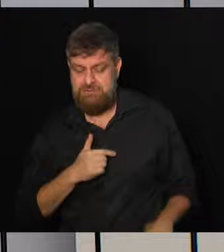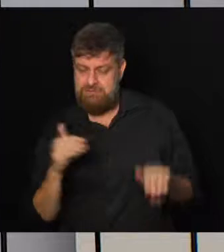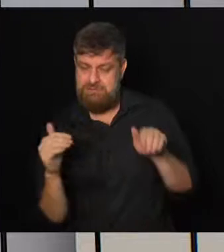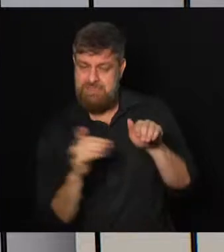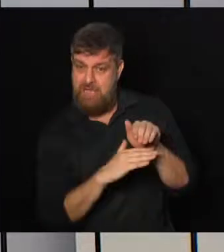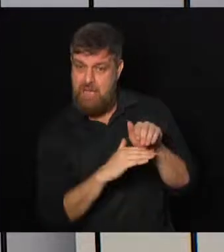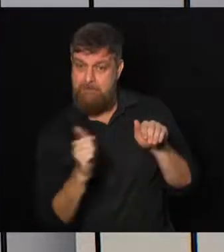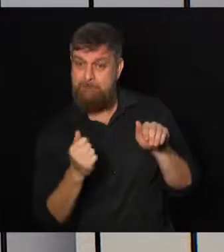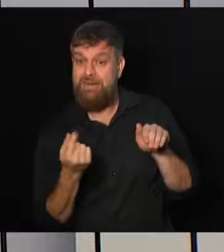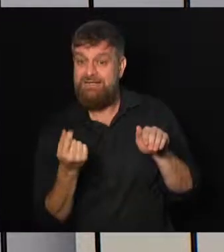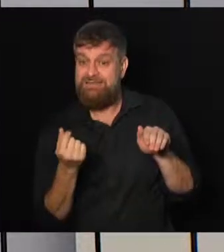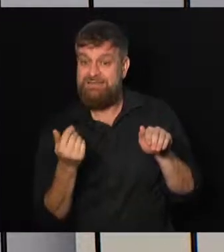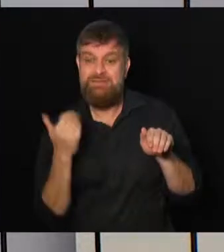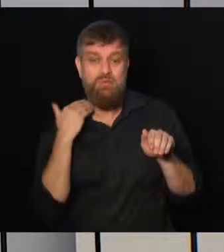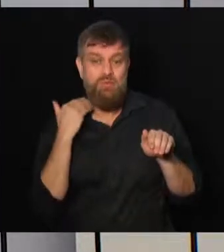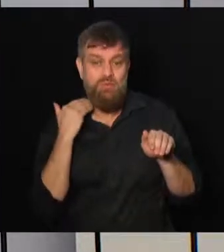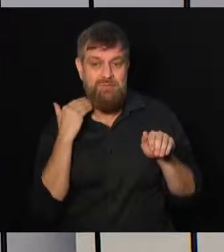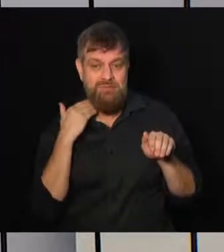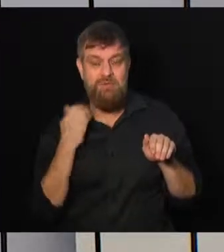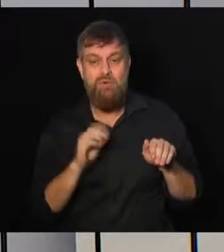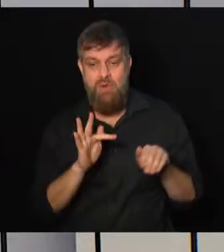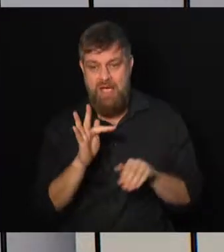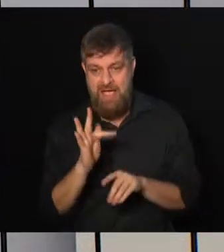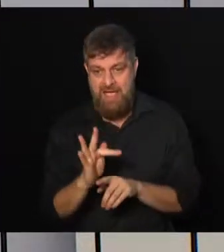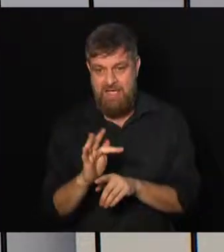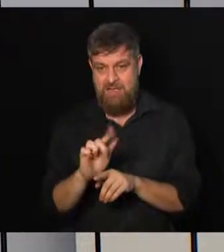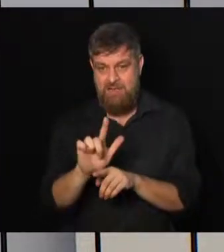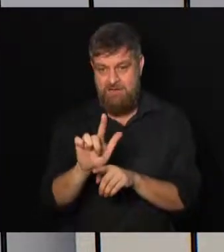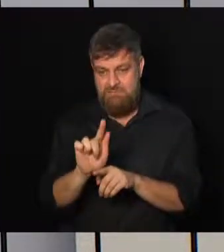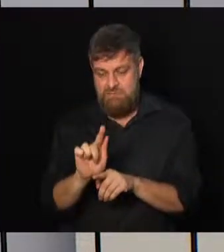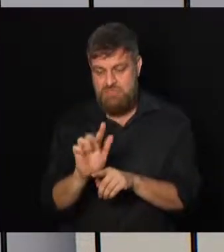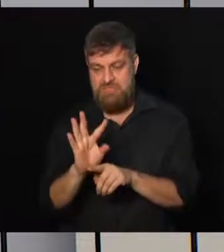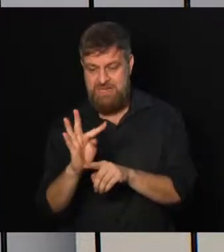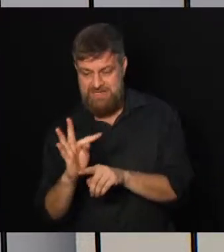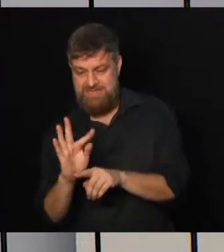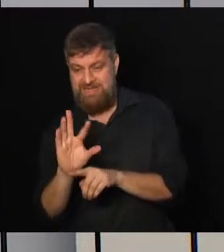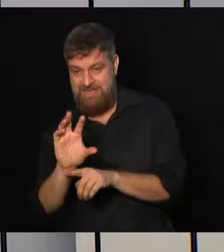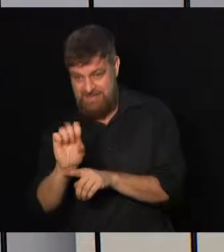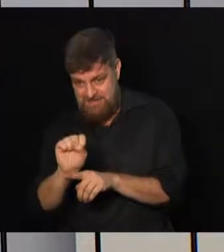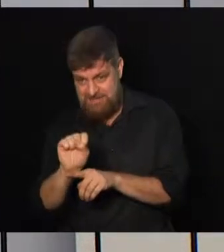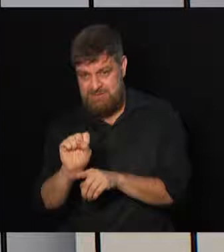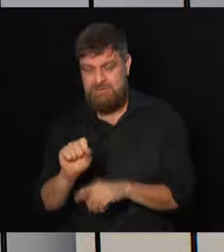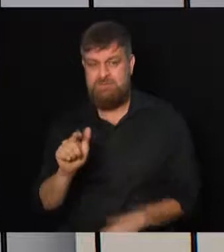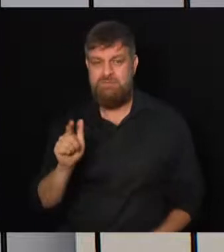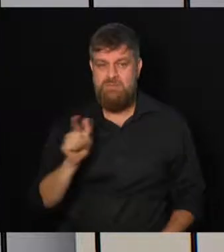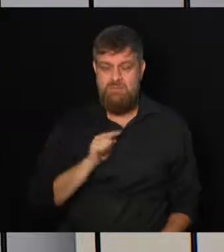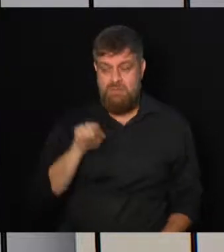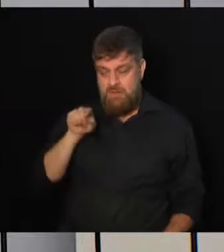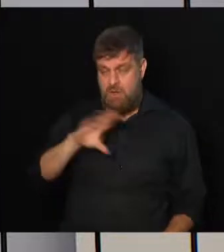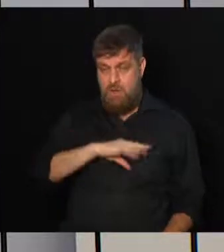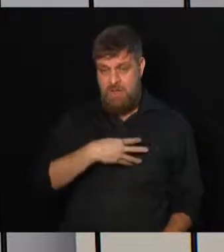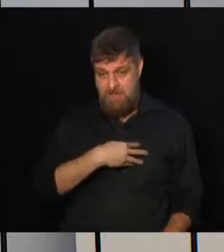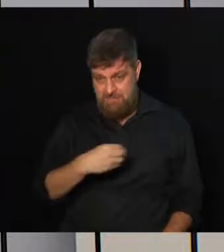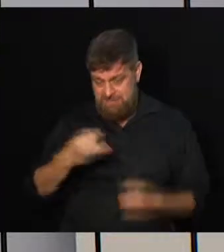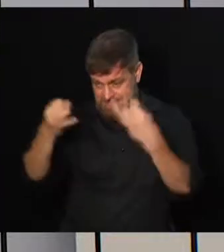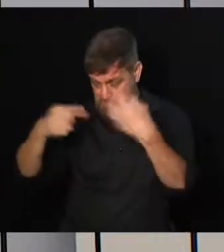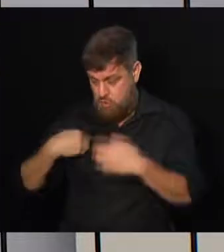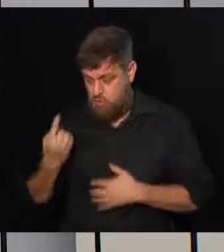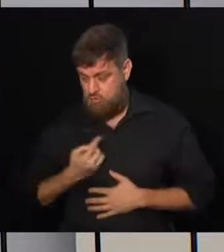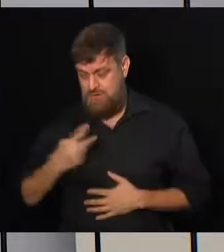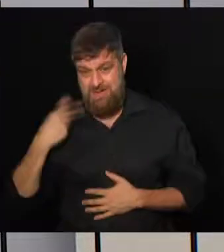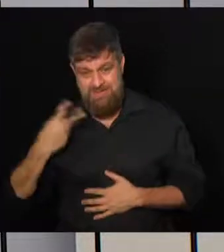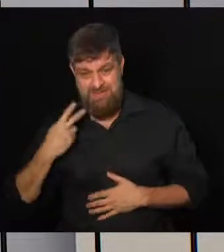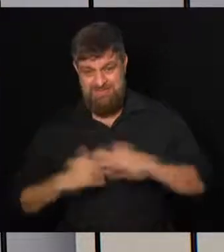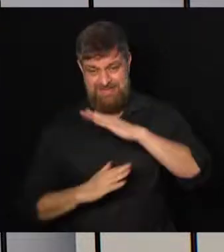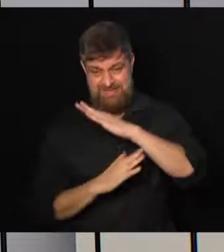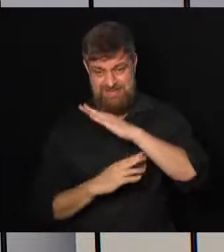um pouquinho a situação financeira dessas pessoas. E como o Campo falou, realmente eu acho que nós, o Legislativo aqui, a nossa